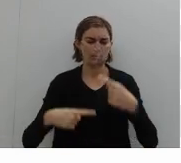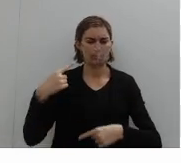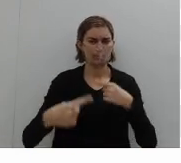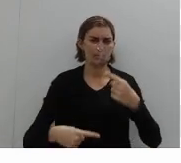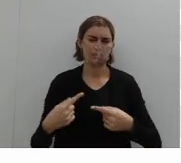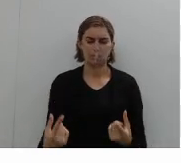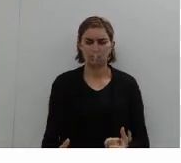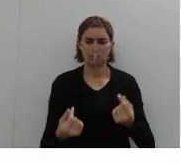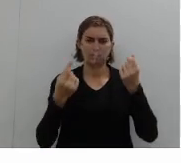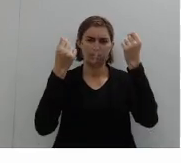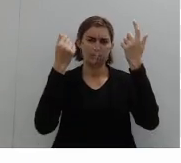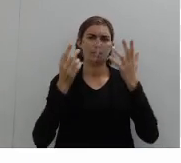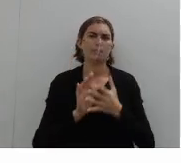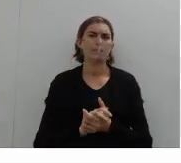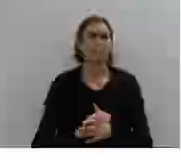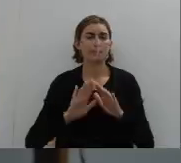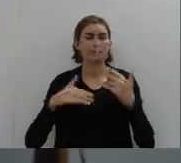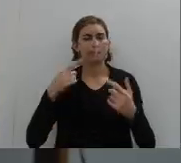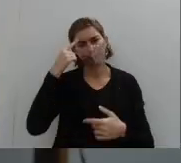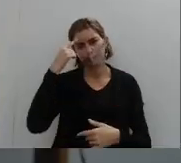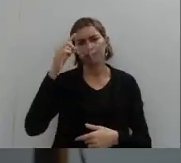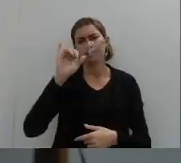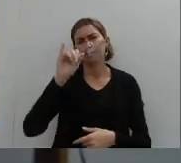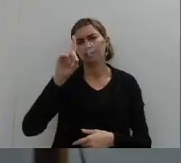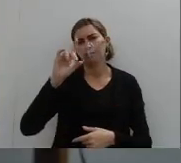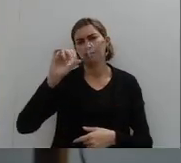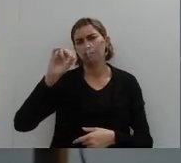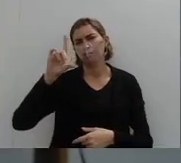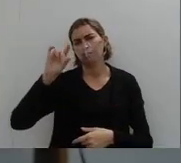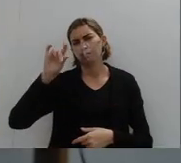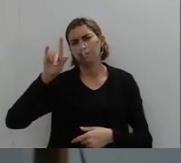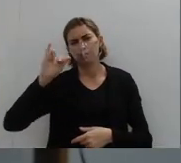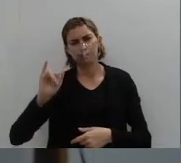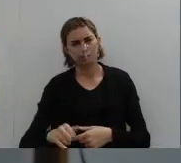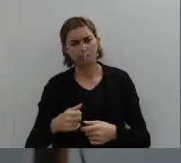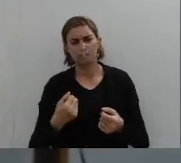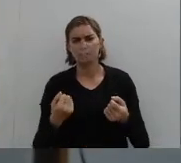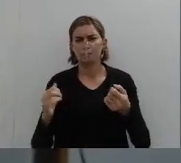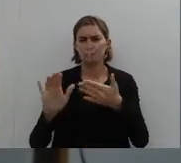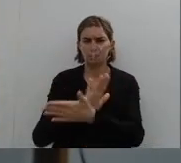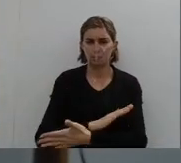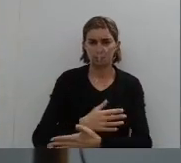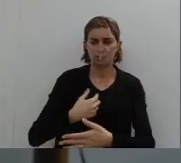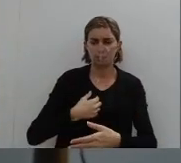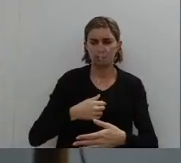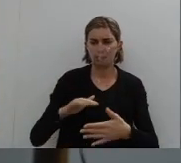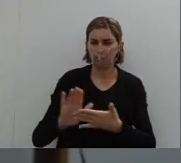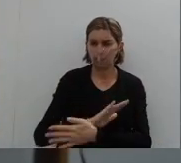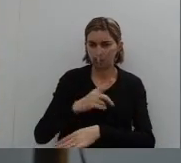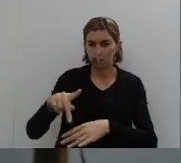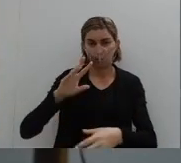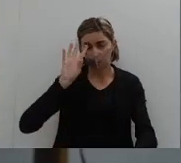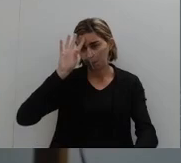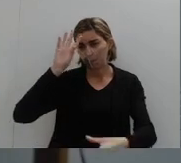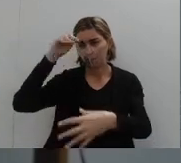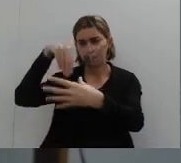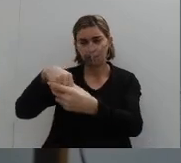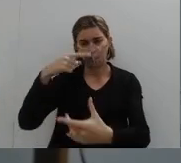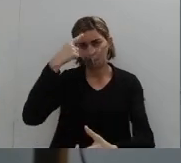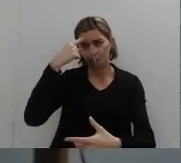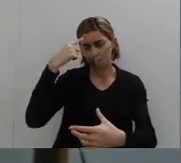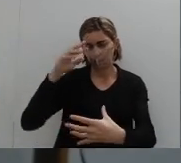ou econômicos. Então, o que é uma ideologia? Uma ideologia é eu destruir a sua e implantar a minha, ok? Então, eu